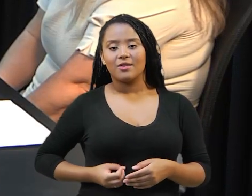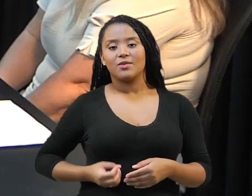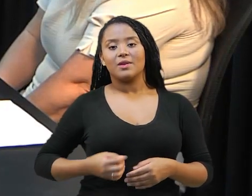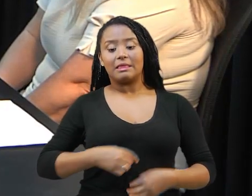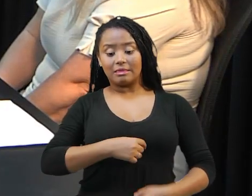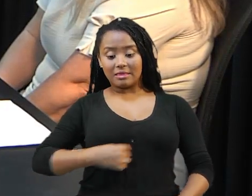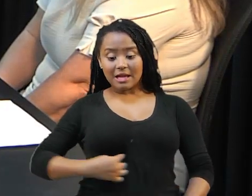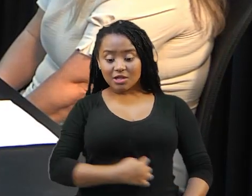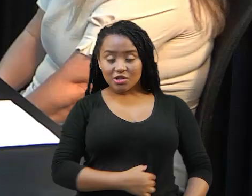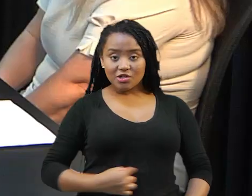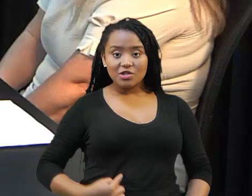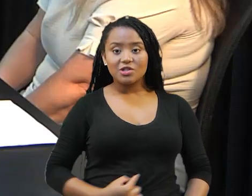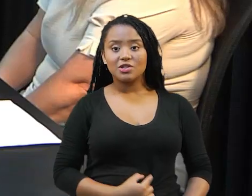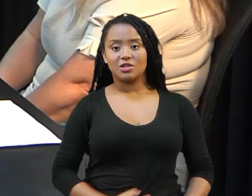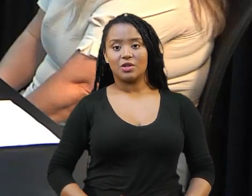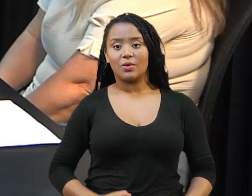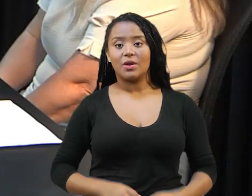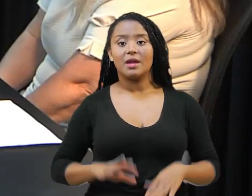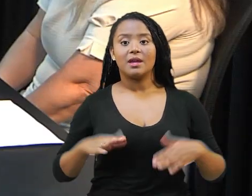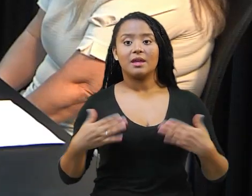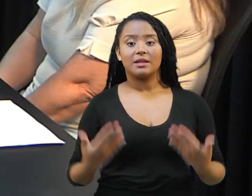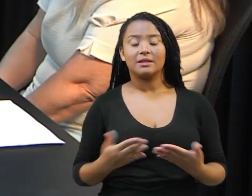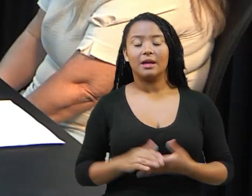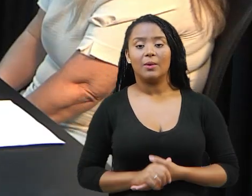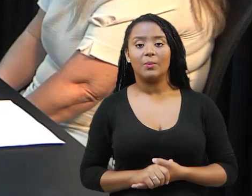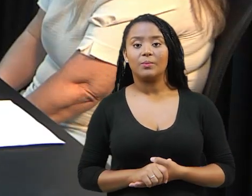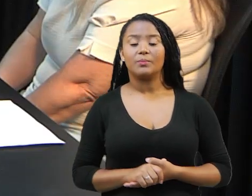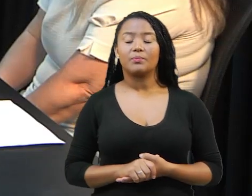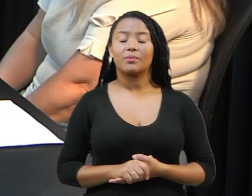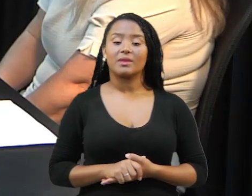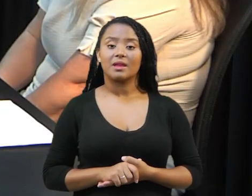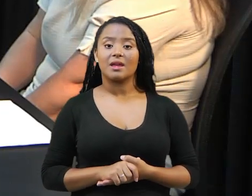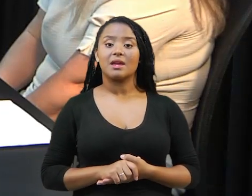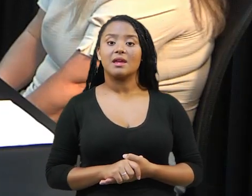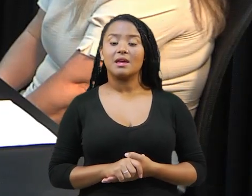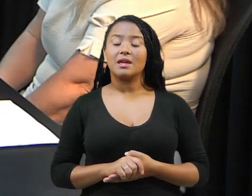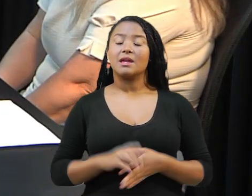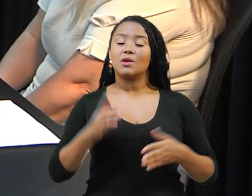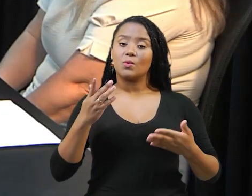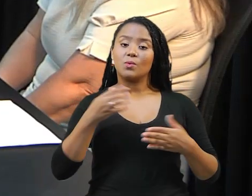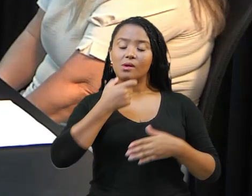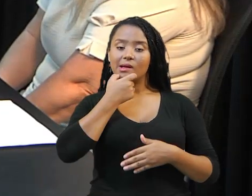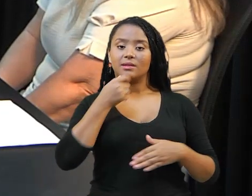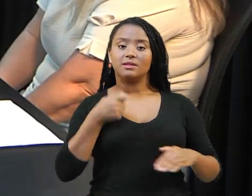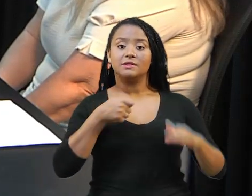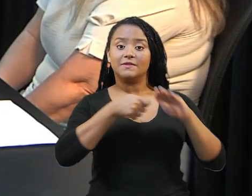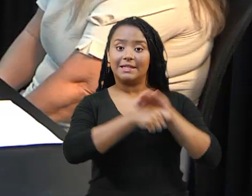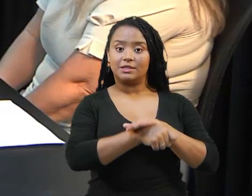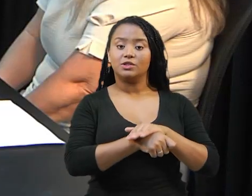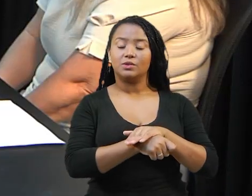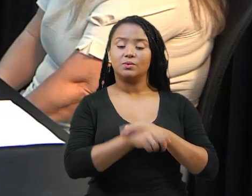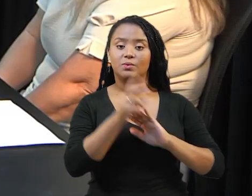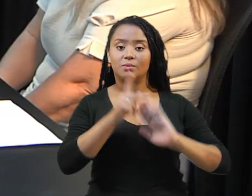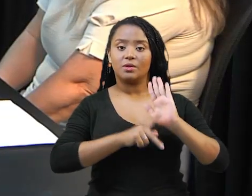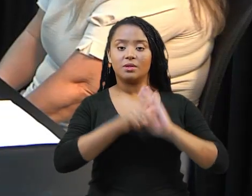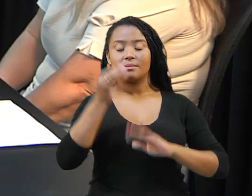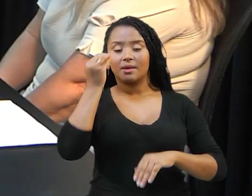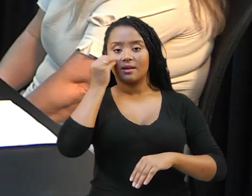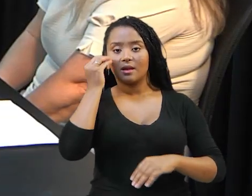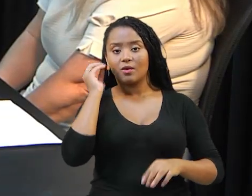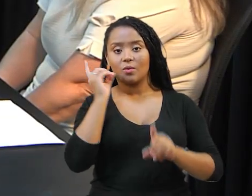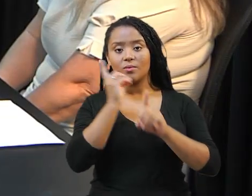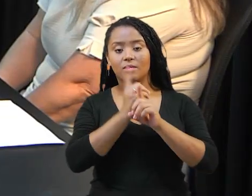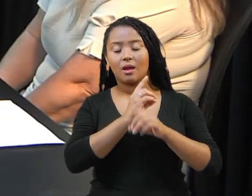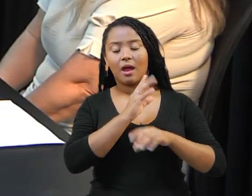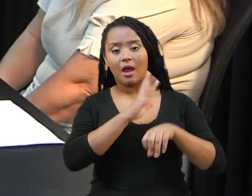melanoma. Então isso evoluiu muito. Os Estados Unidos investiram muito nesse projeto, né?